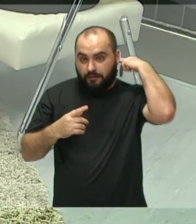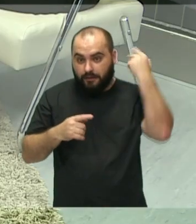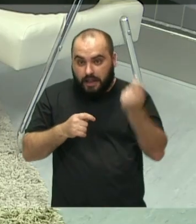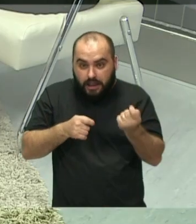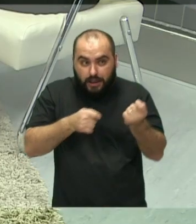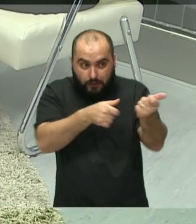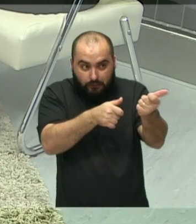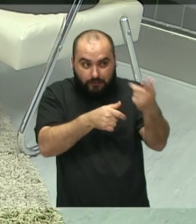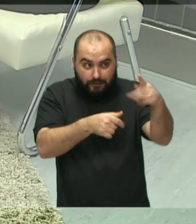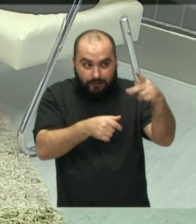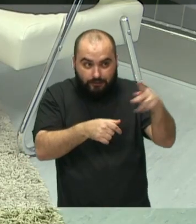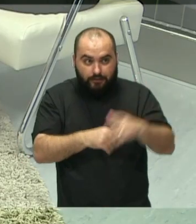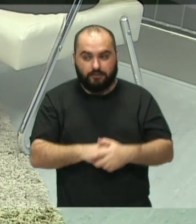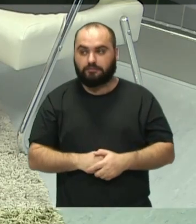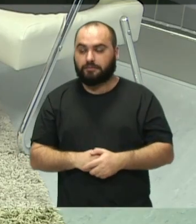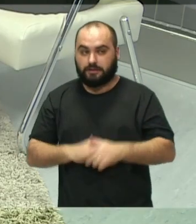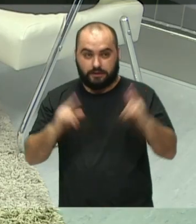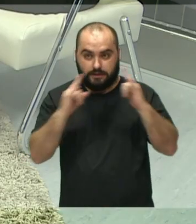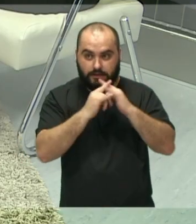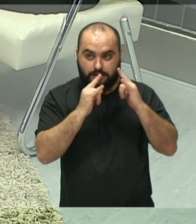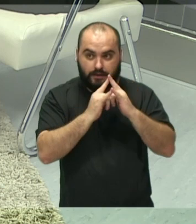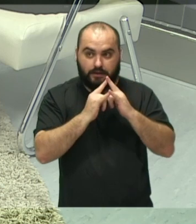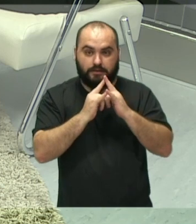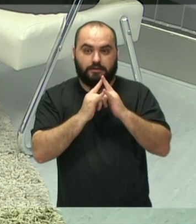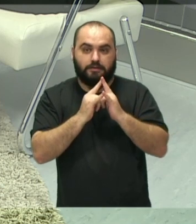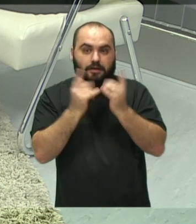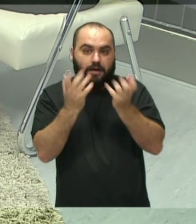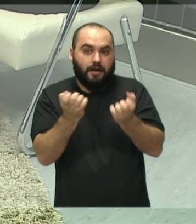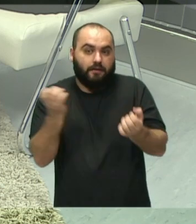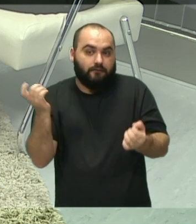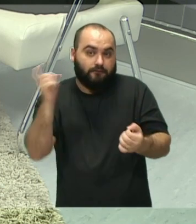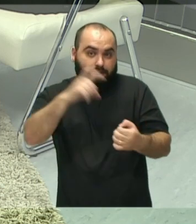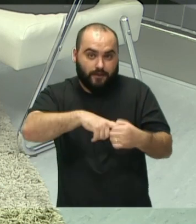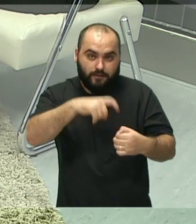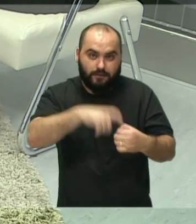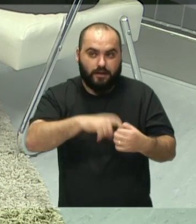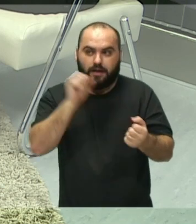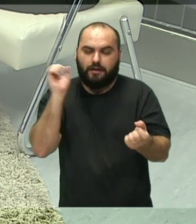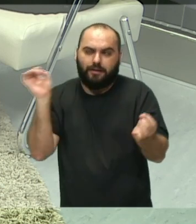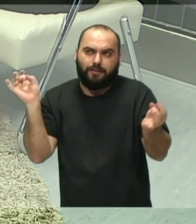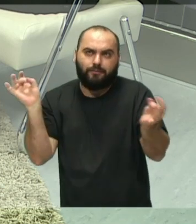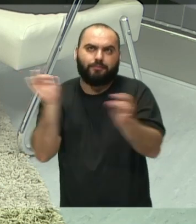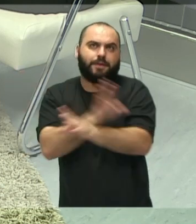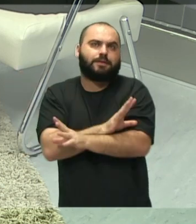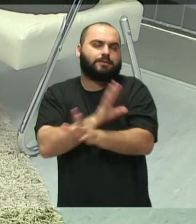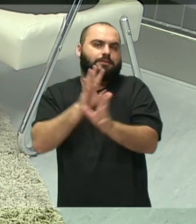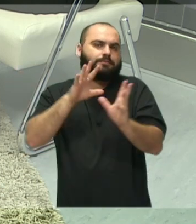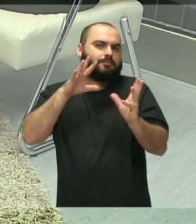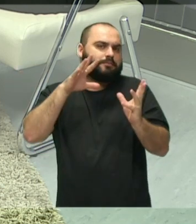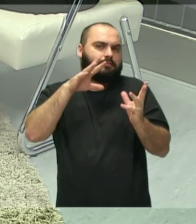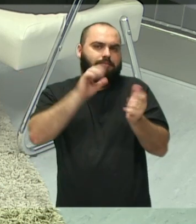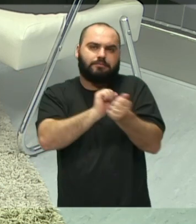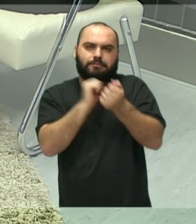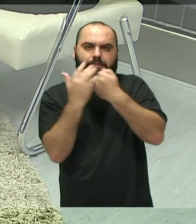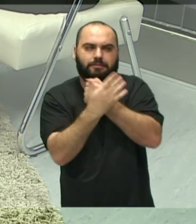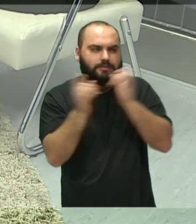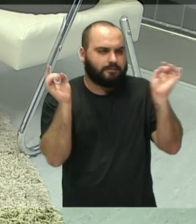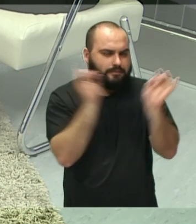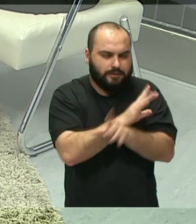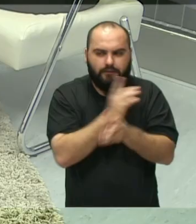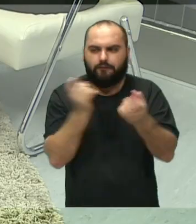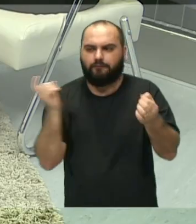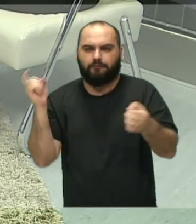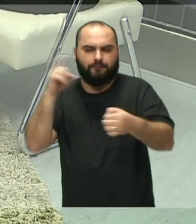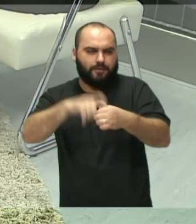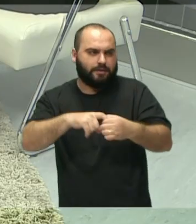estão mobilizadas em agora retomar o pós-pandemia para poder dar o acolhimento, o acesso aos exames e todos os